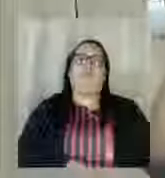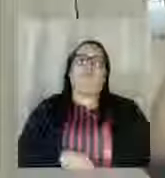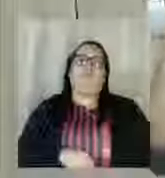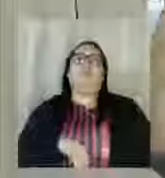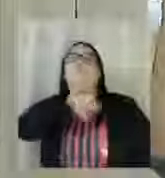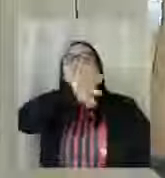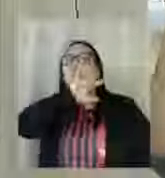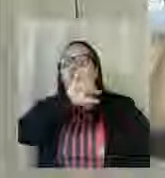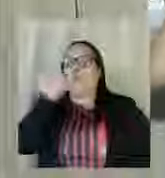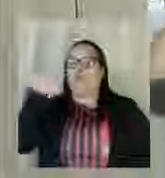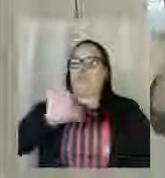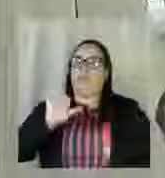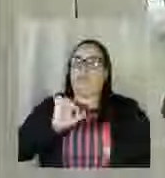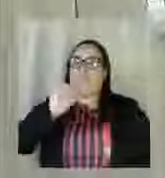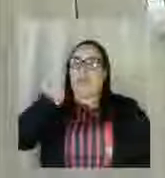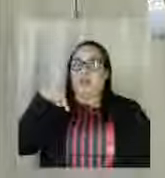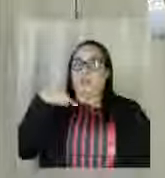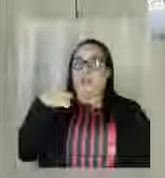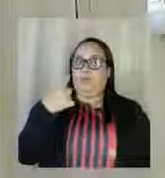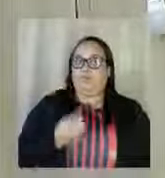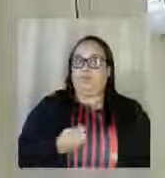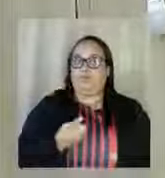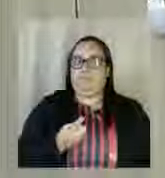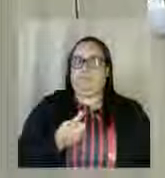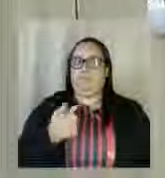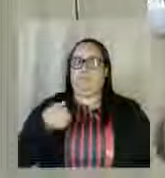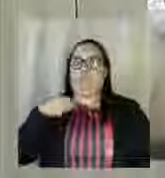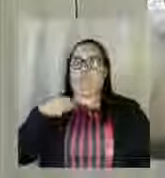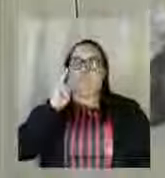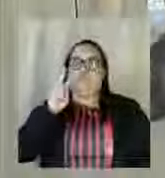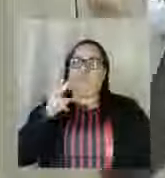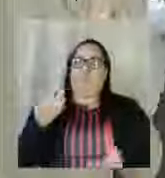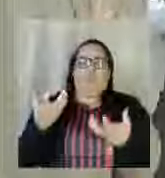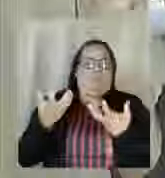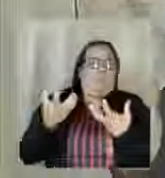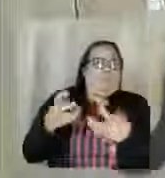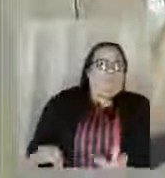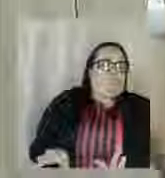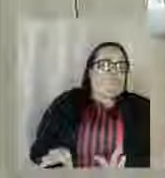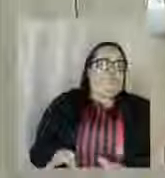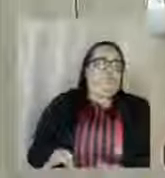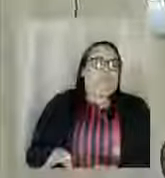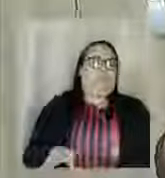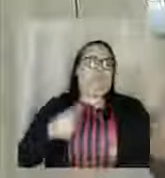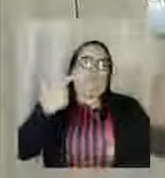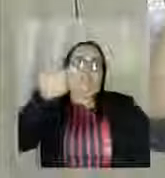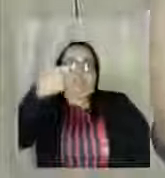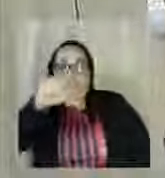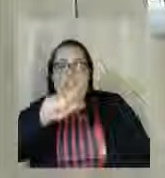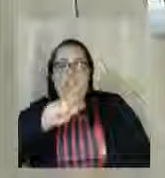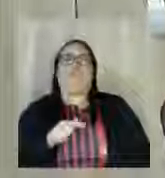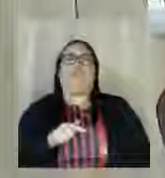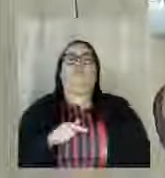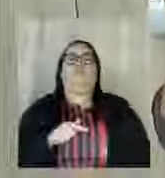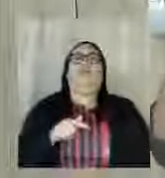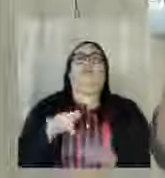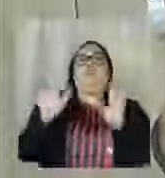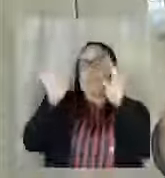muito. Depois de ouvir, eu não quis mais. Aí tive outro, com